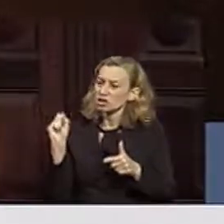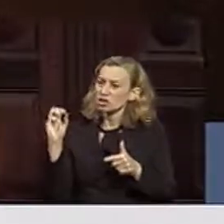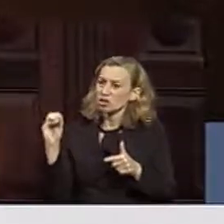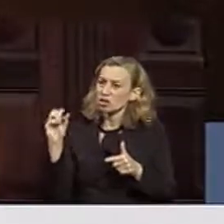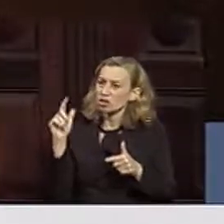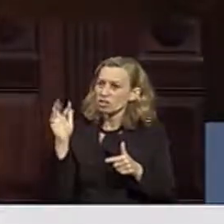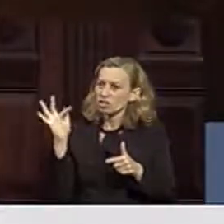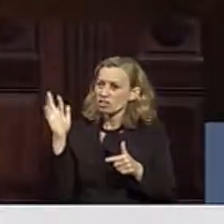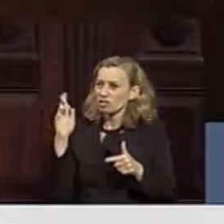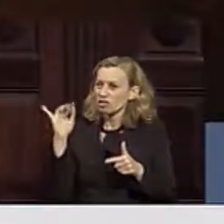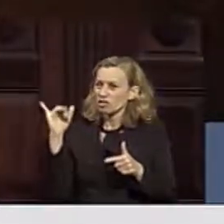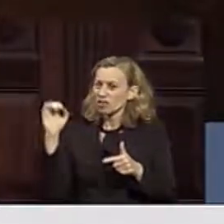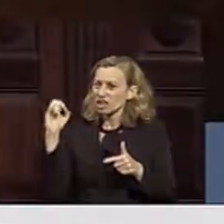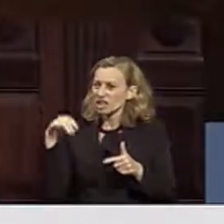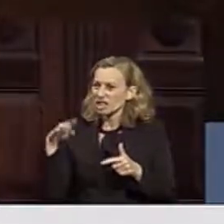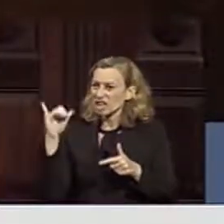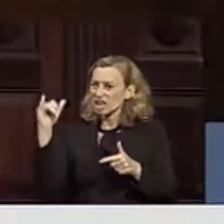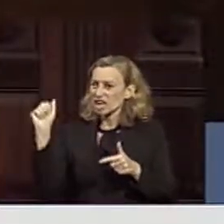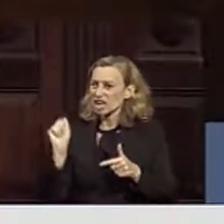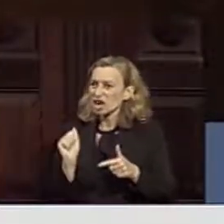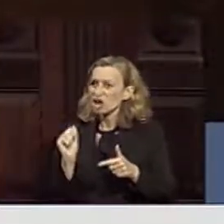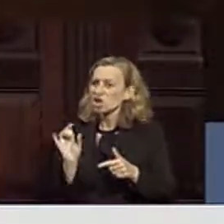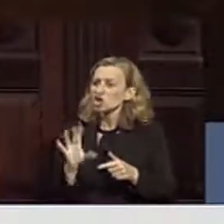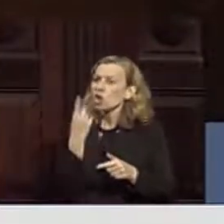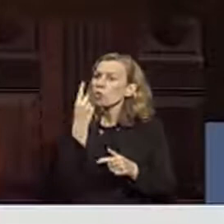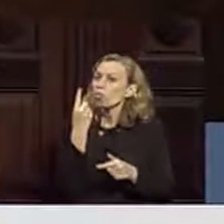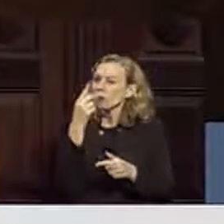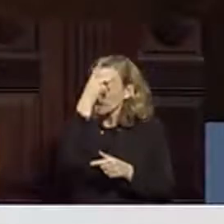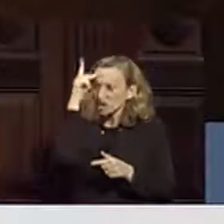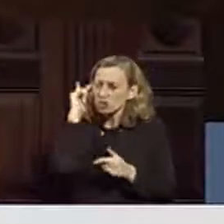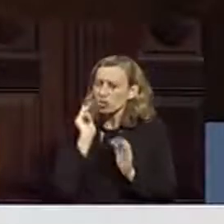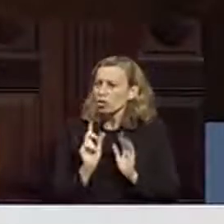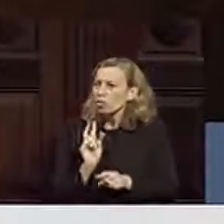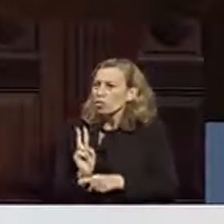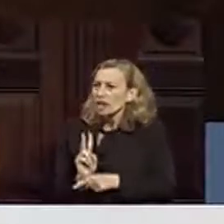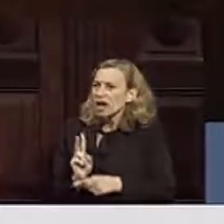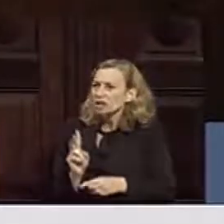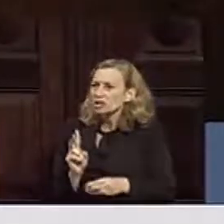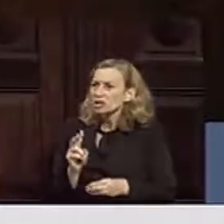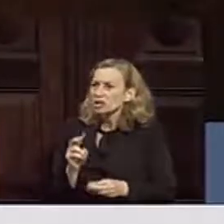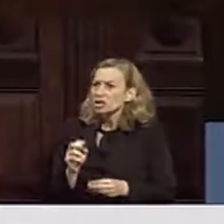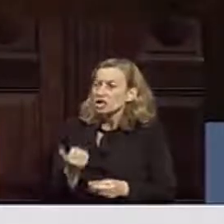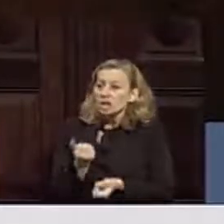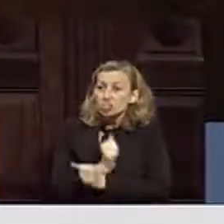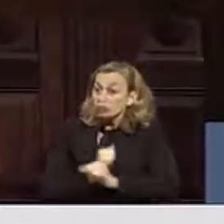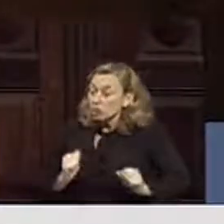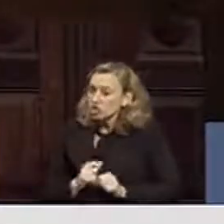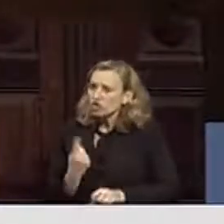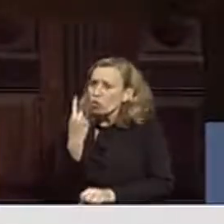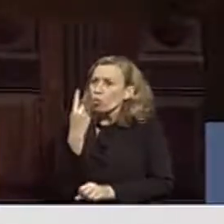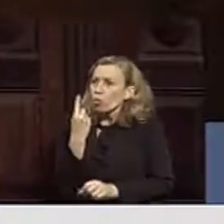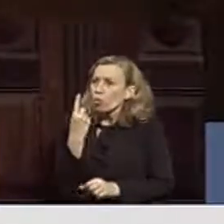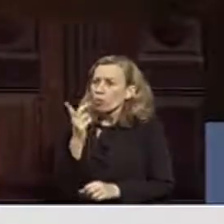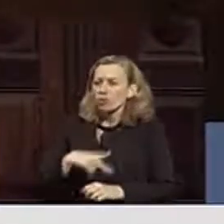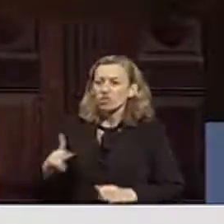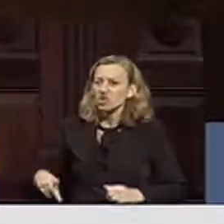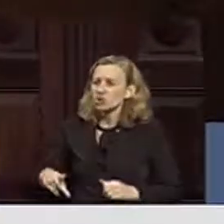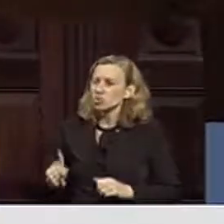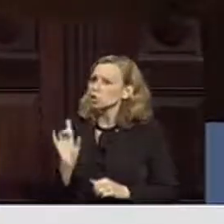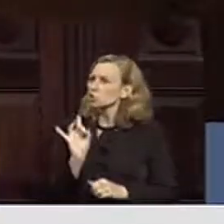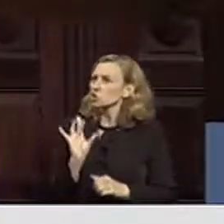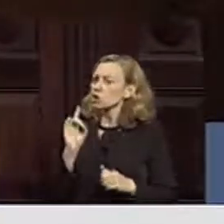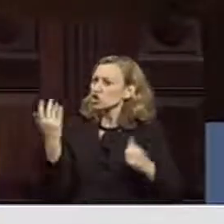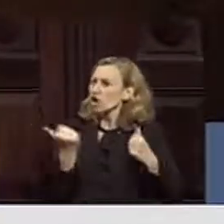apoio. É absolutamente impossível esse professor de apoio conseguir garantir que